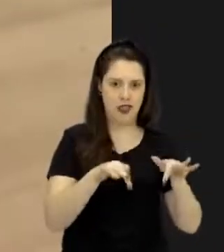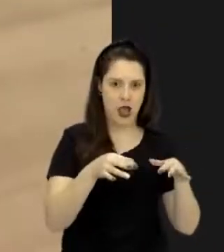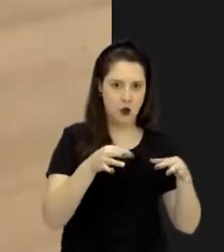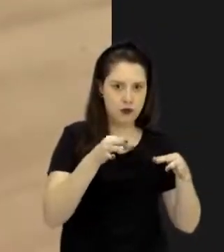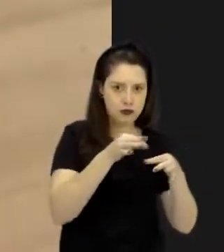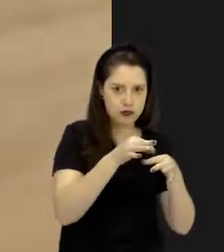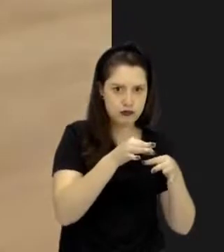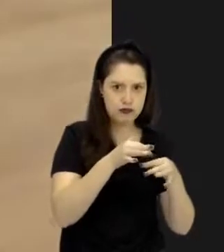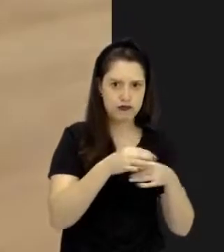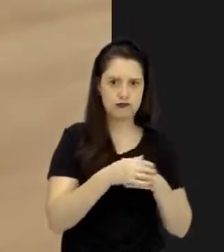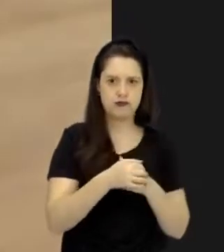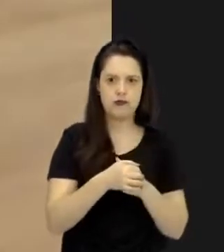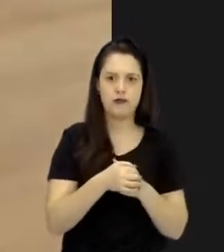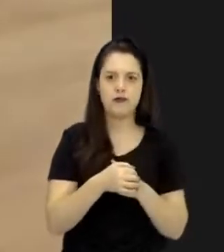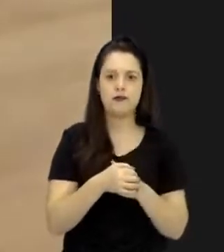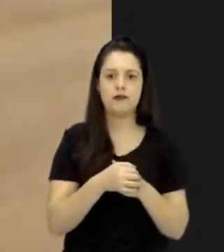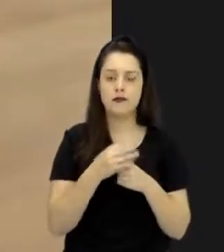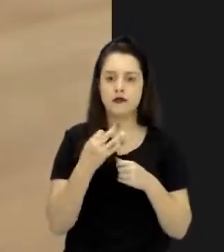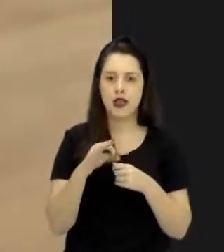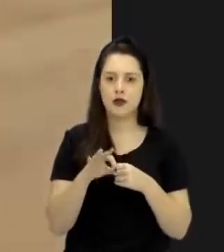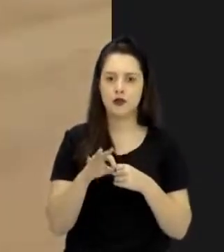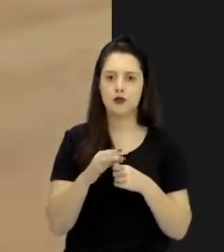Aqui. Certo?